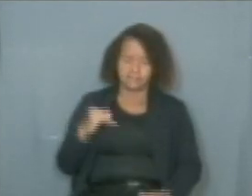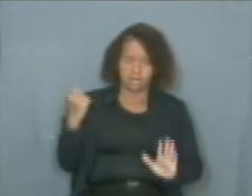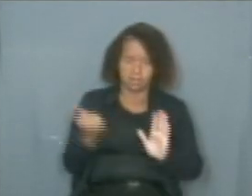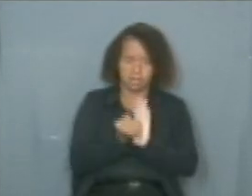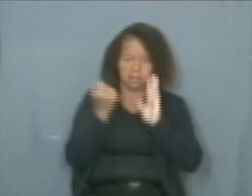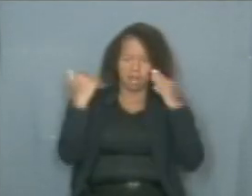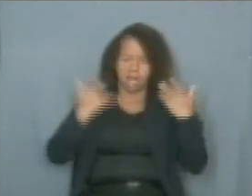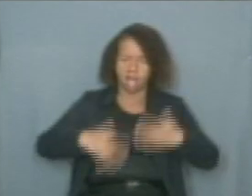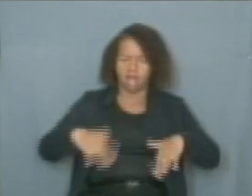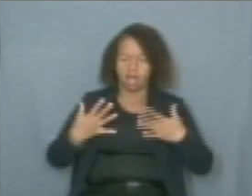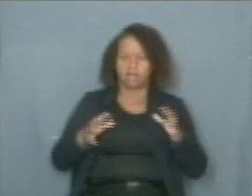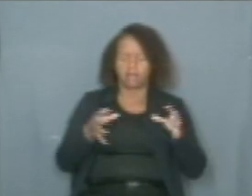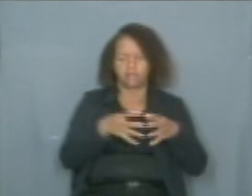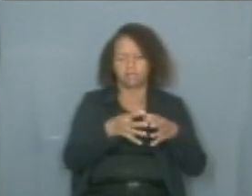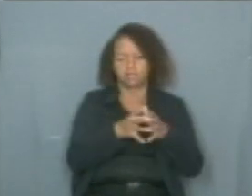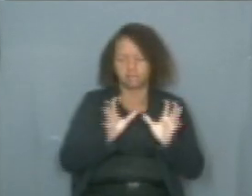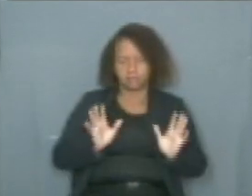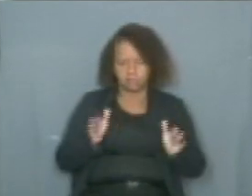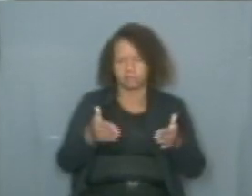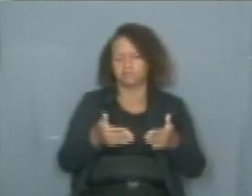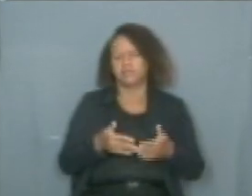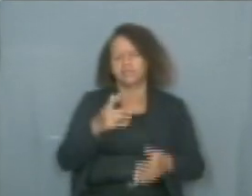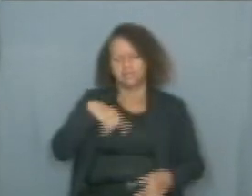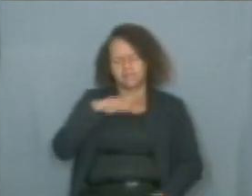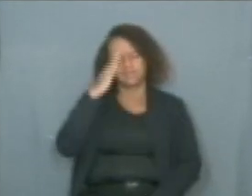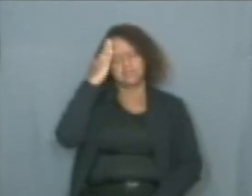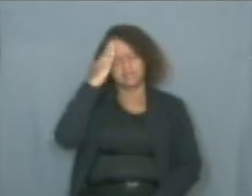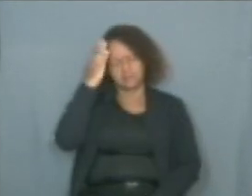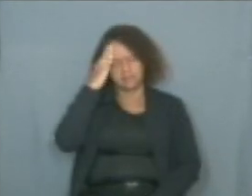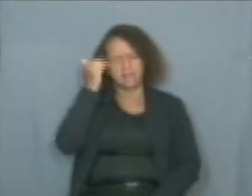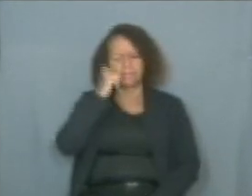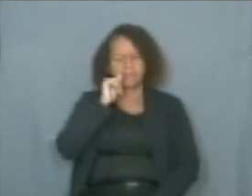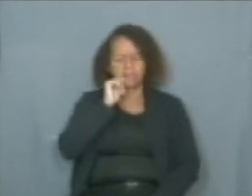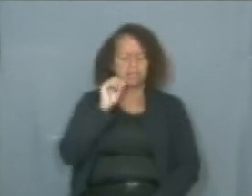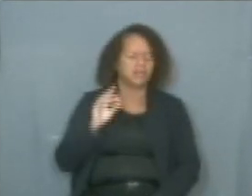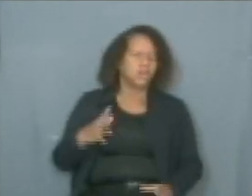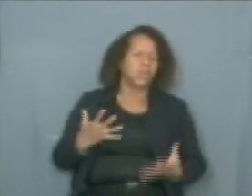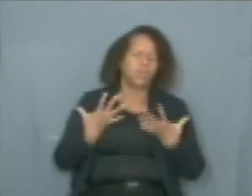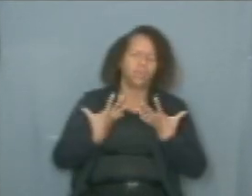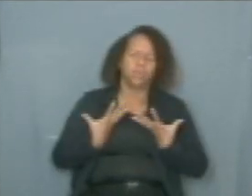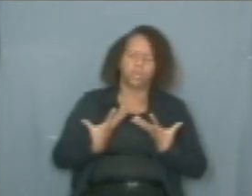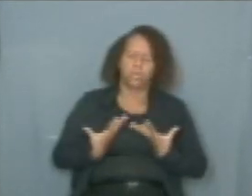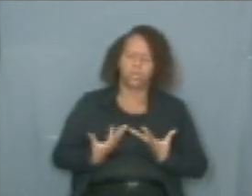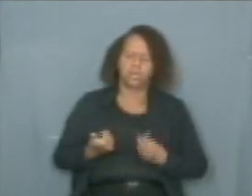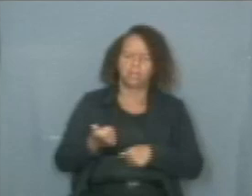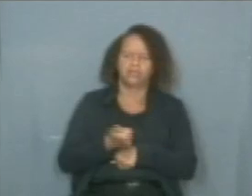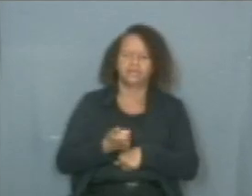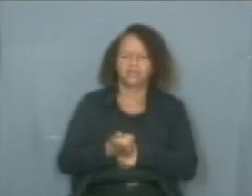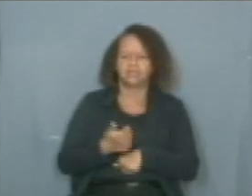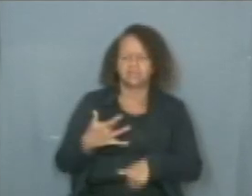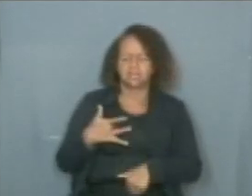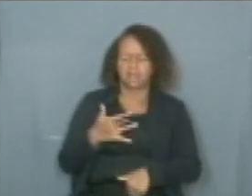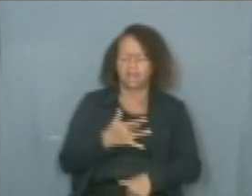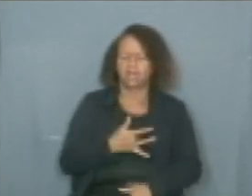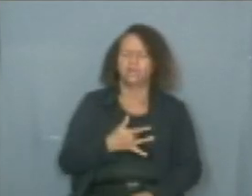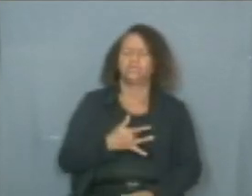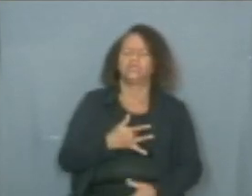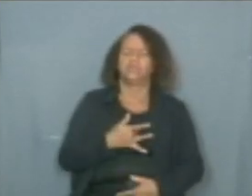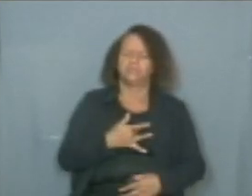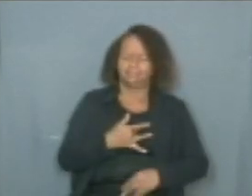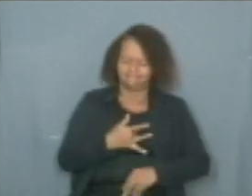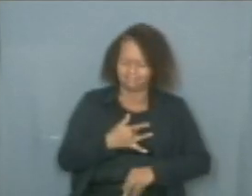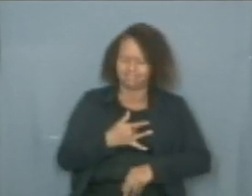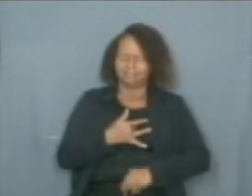impacto enorme na comunidade autista. A gente sabe que essas mães estão sobrecarregadas, os profissionais de saúde que atuam essas crianças